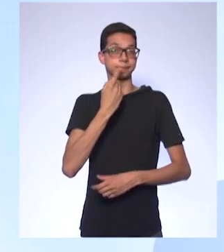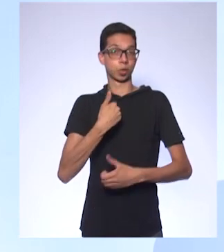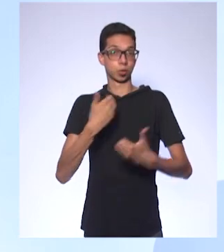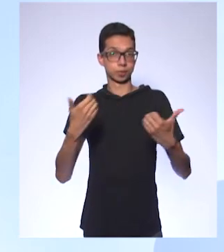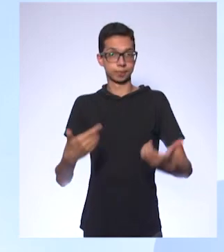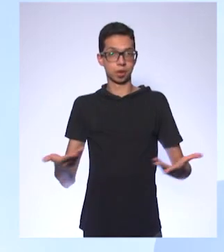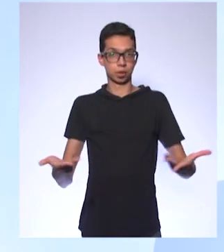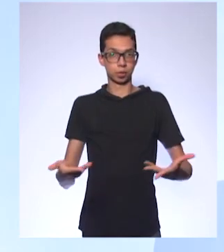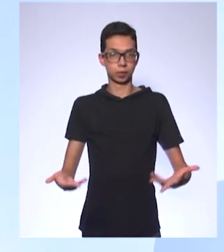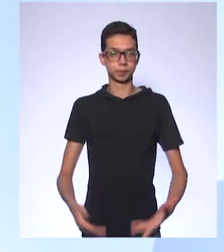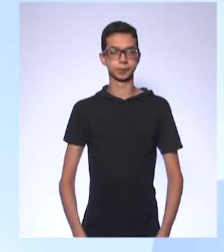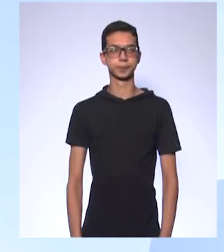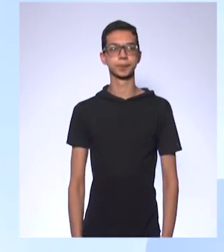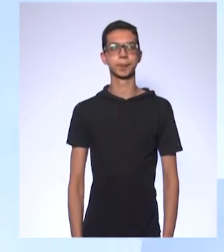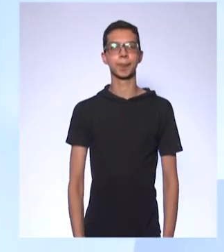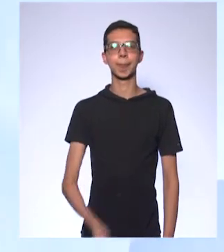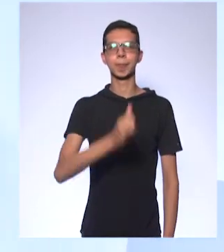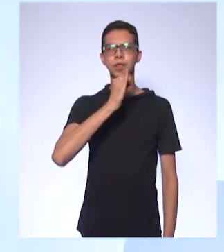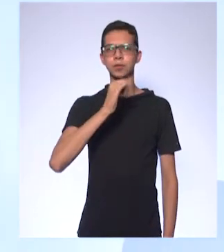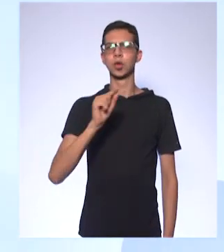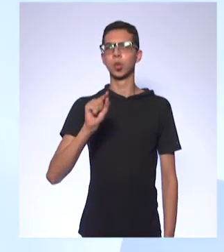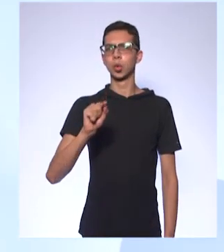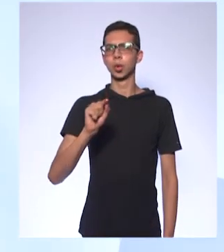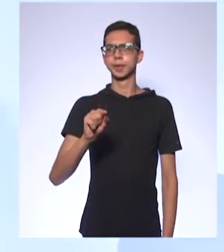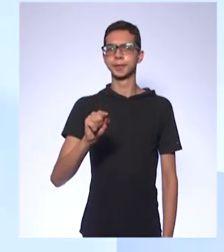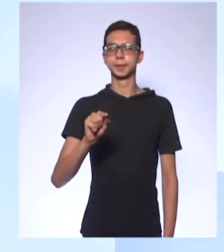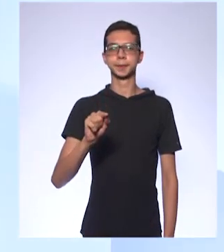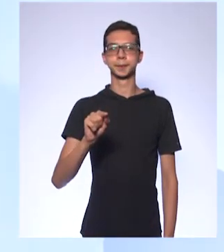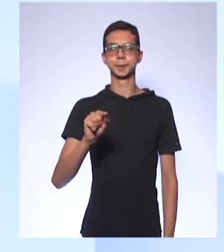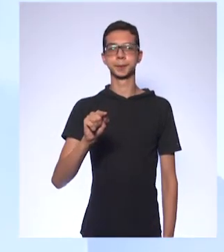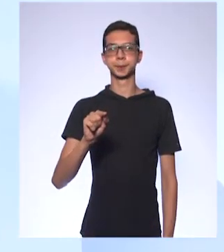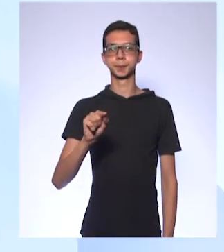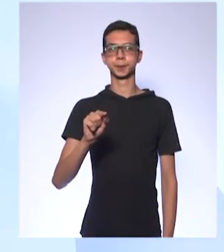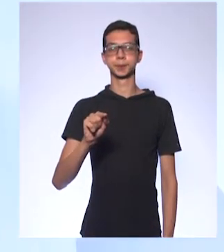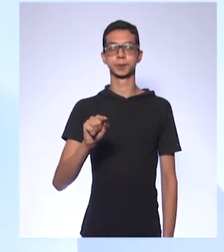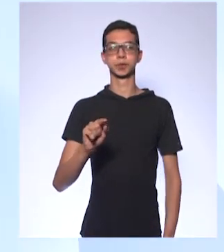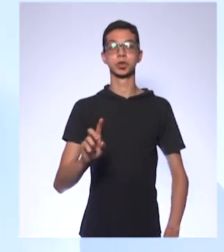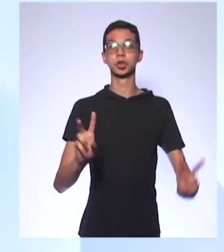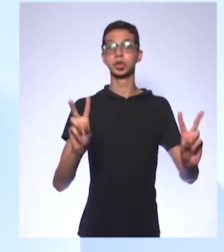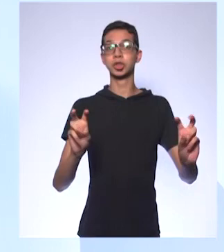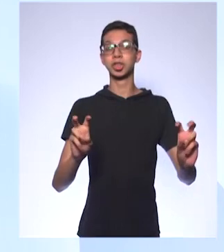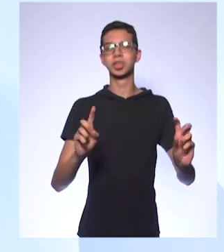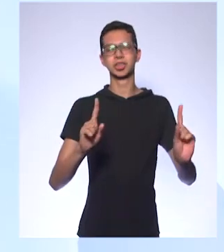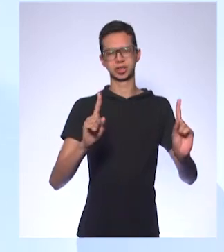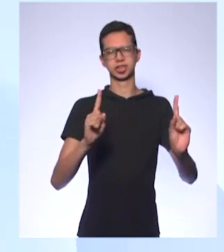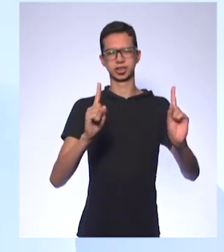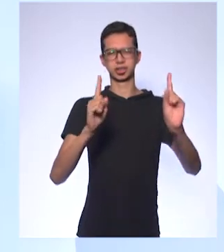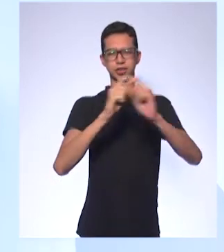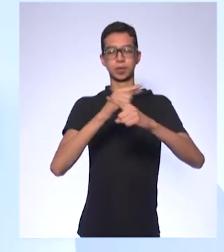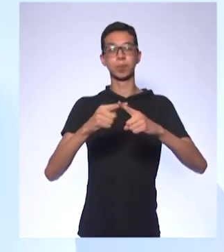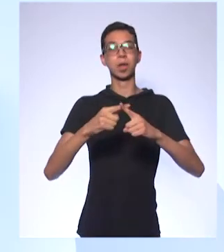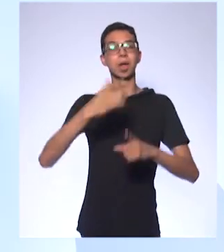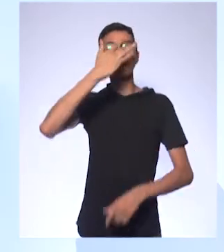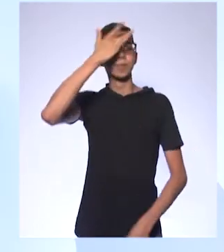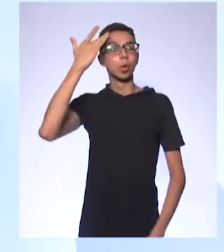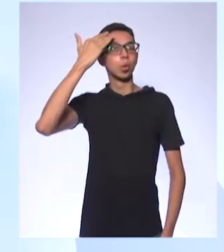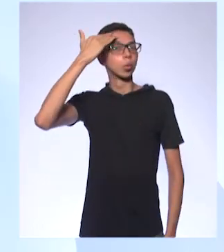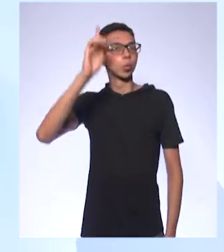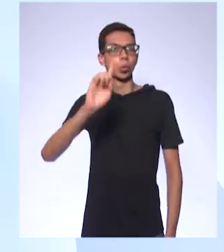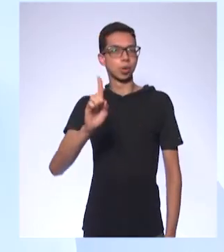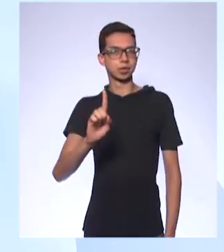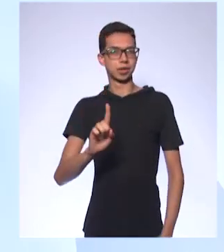Havia advertido nenhum augurio hacia... Essa questão é um pouco difícil, porque quem não entende o